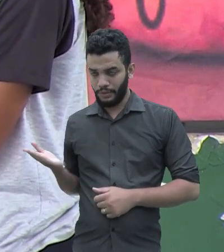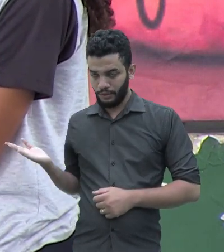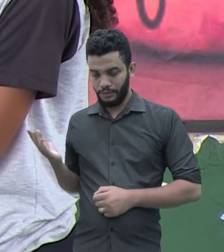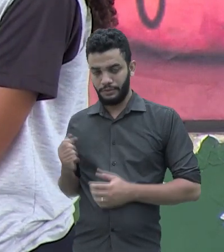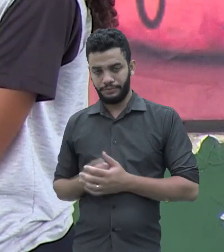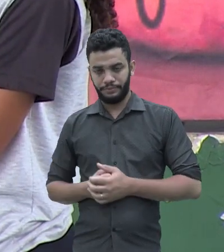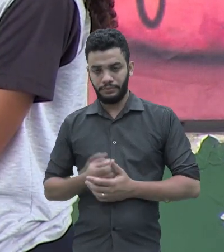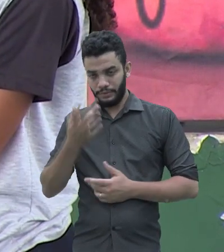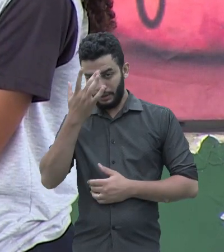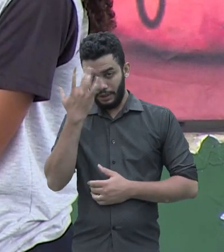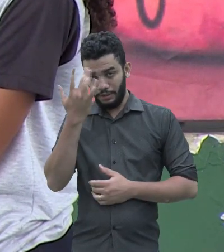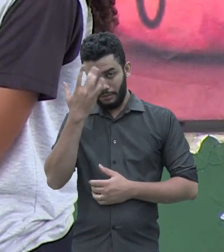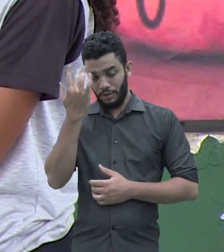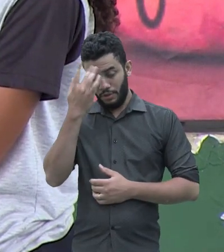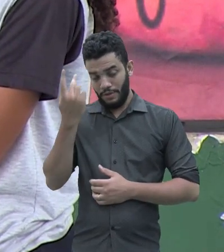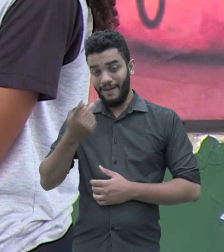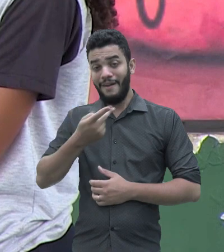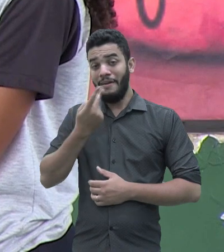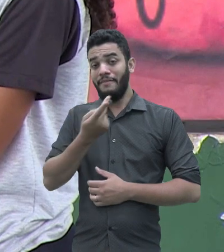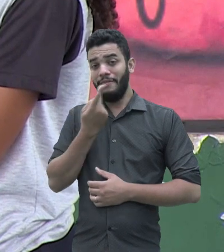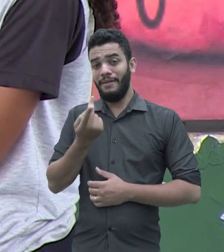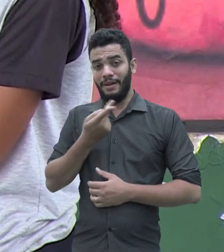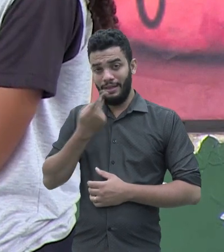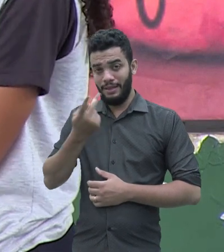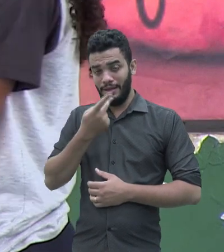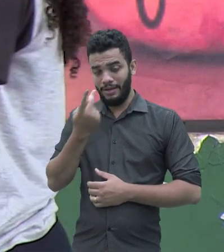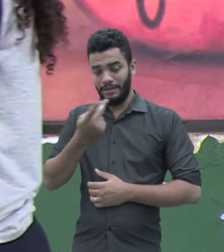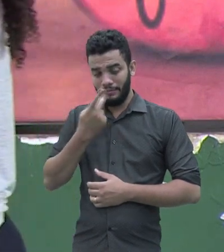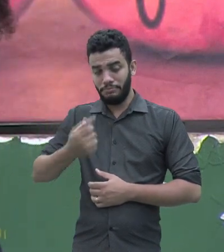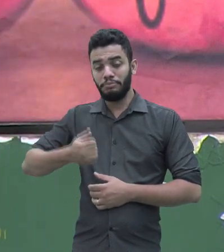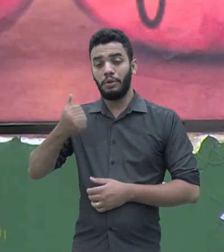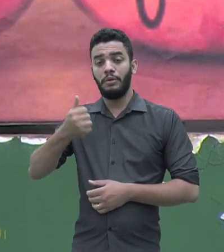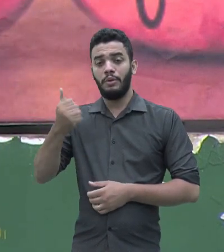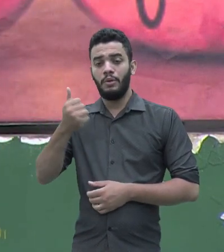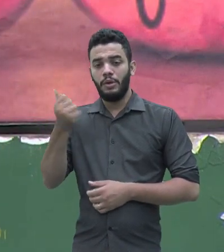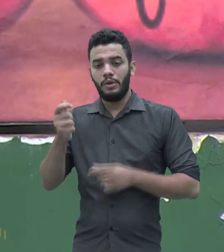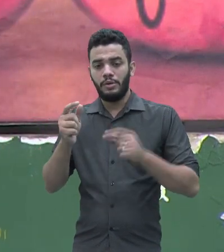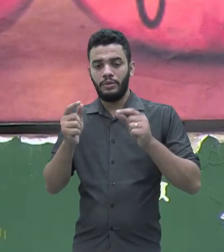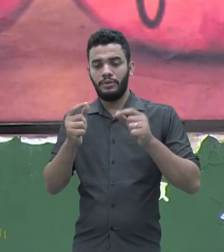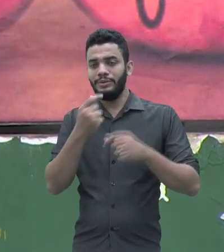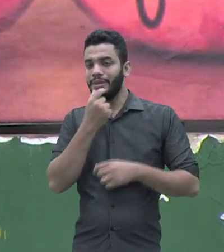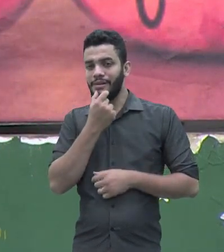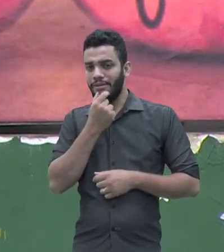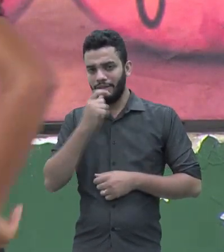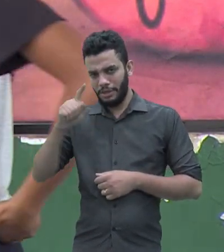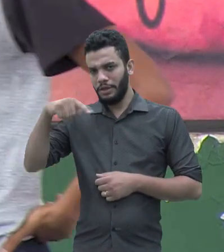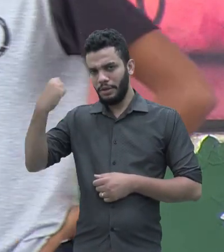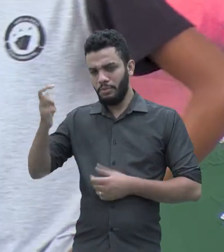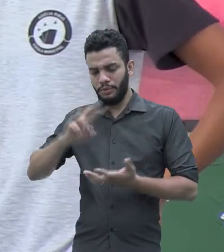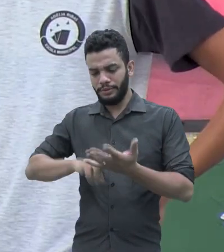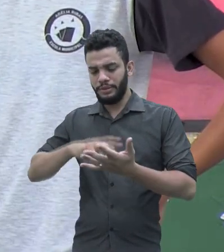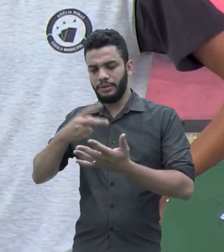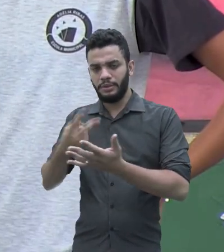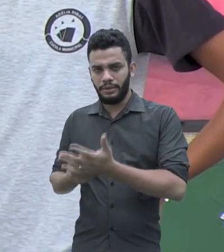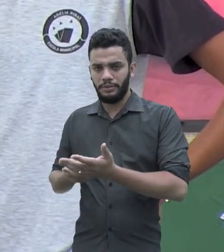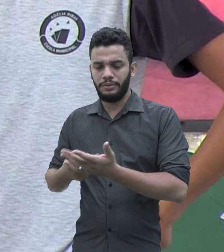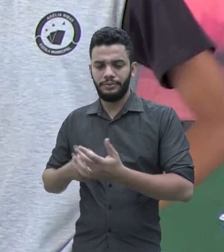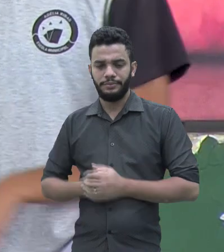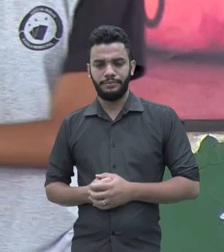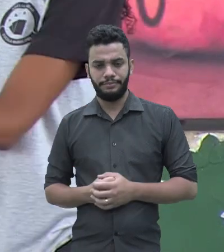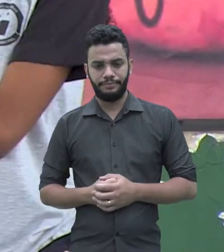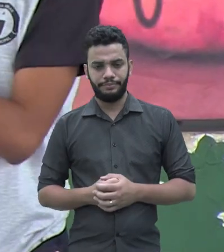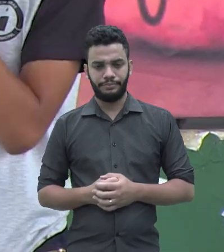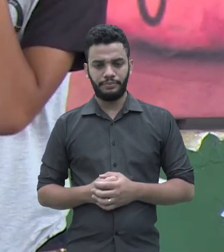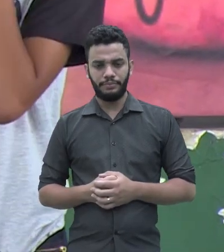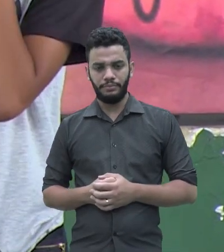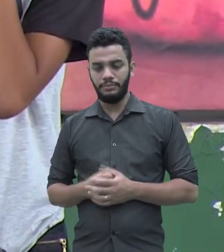and have have more. Então nós temos aqui o cartaz que o grupo da nossa coleguinha